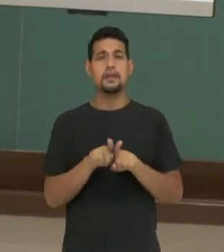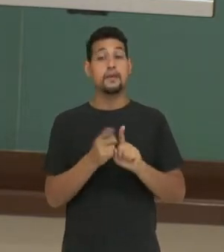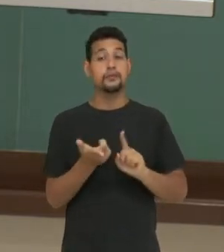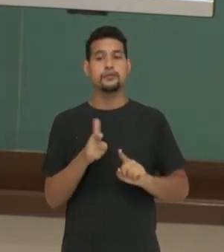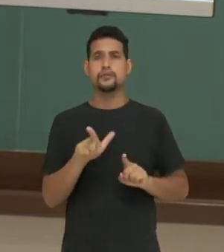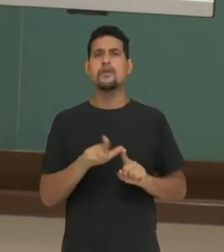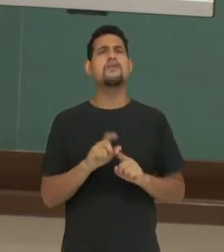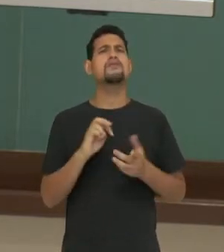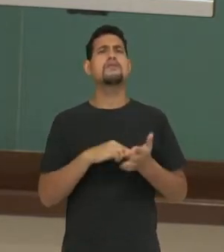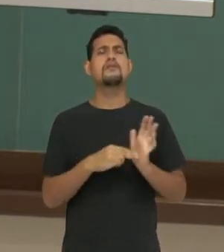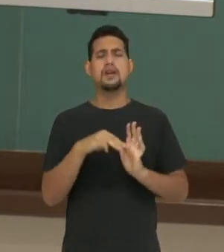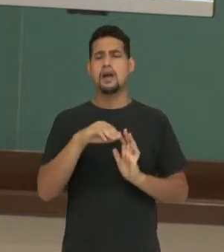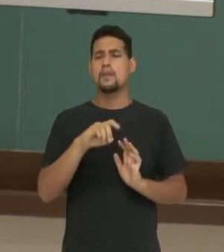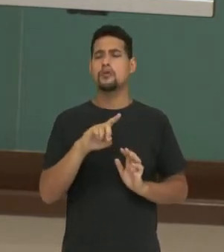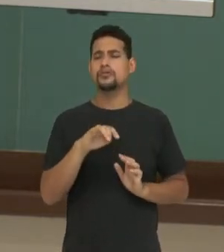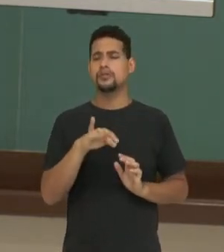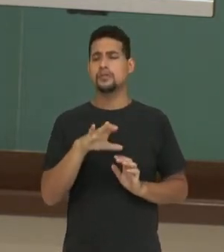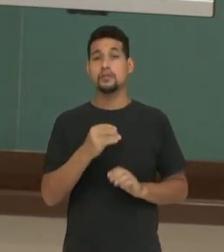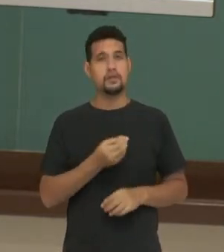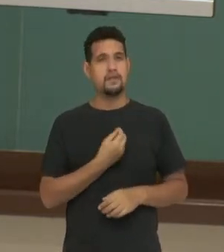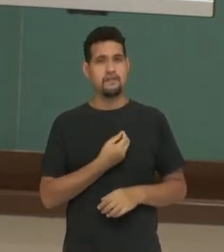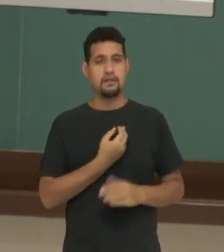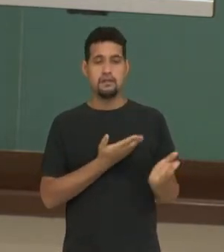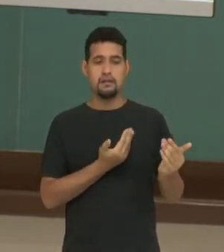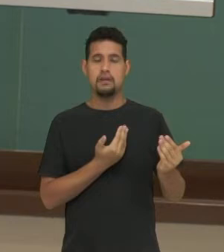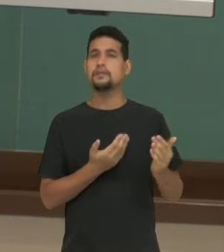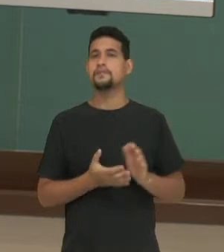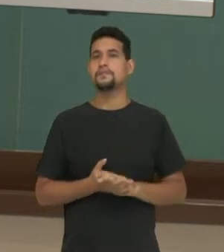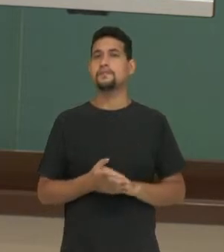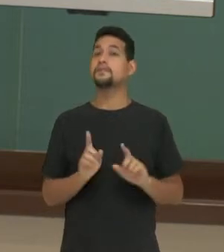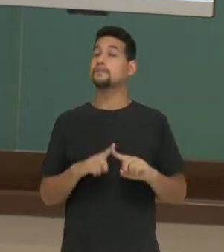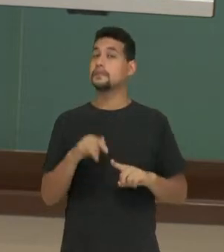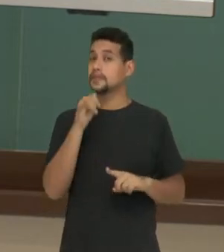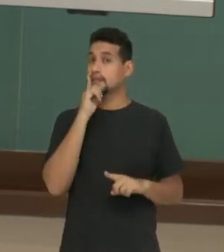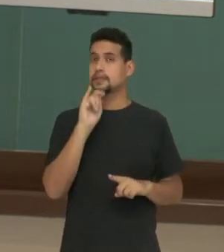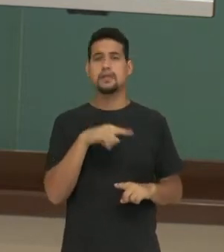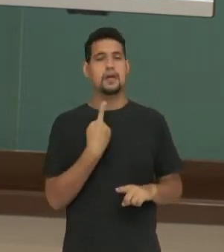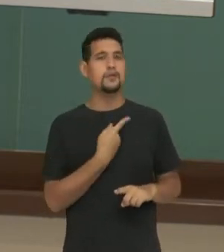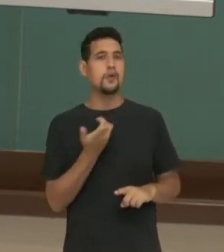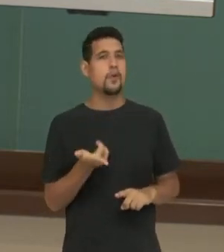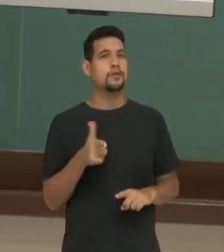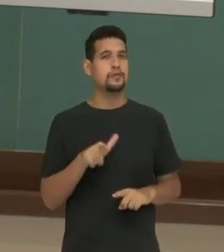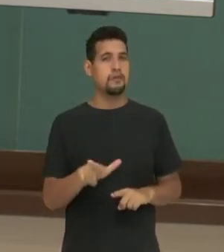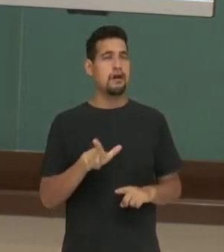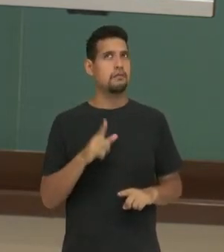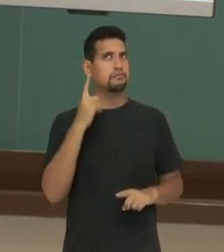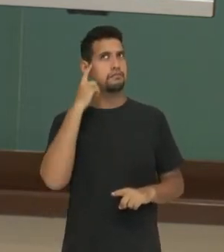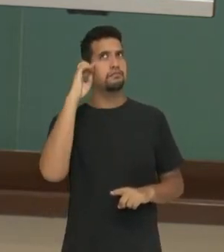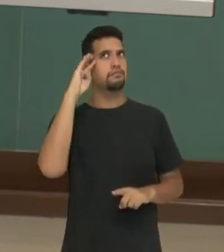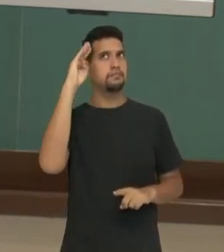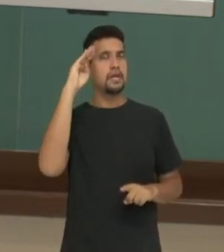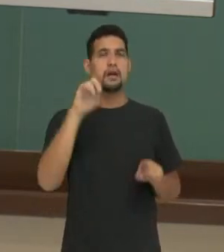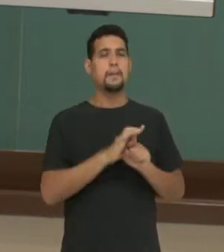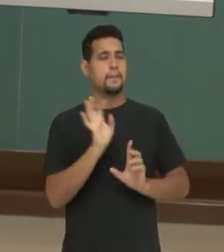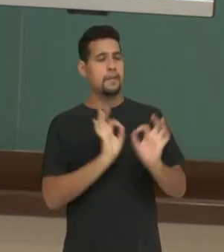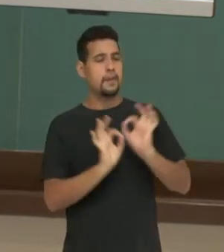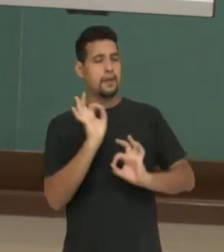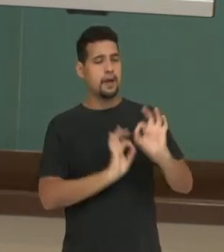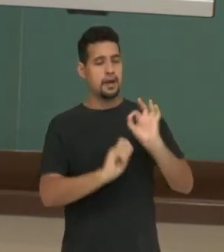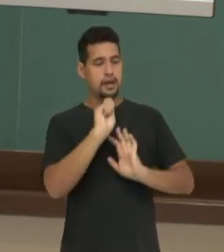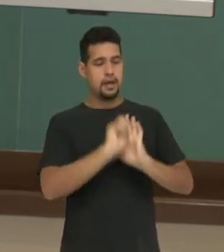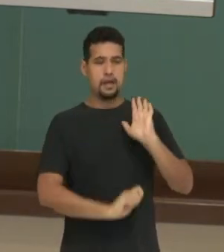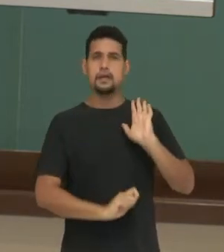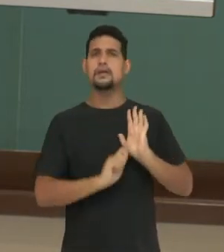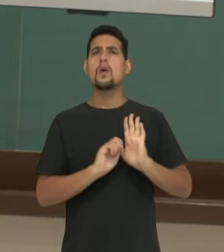dos modismos aí na vida do adolescente. Então, se a gente for dar continuidade a essa ideia, a esse planejamento